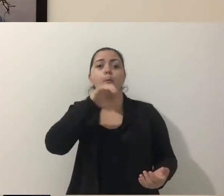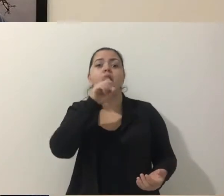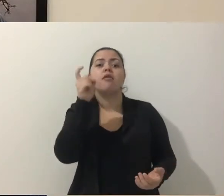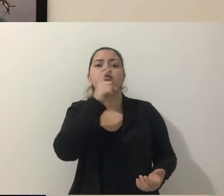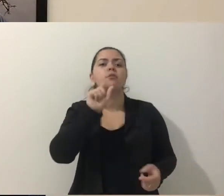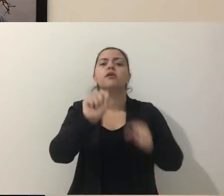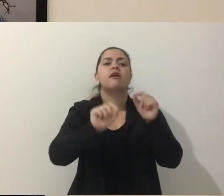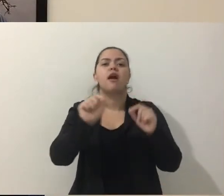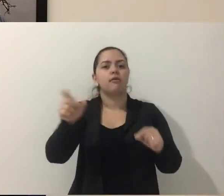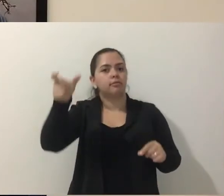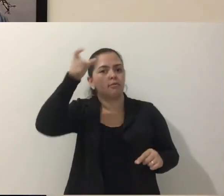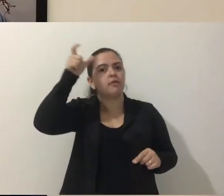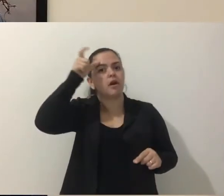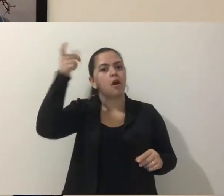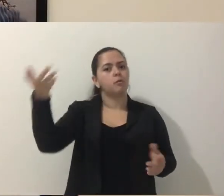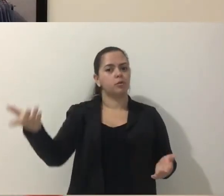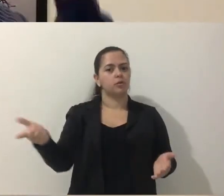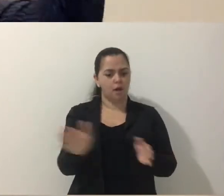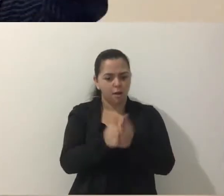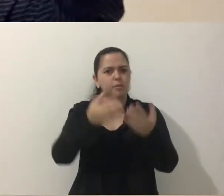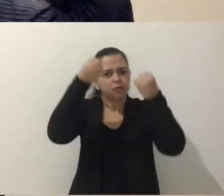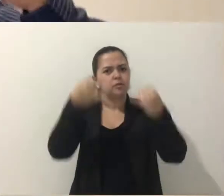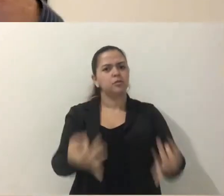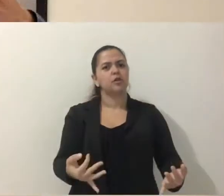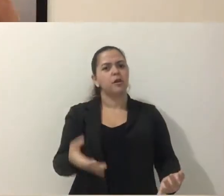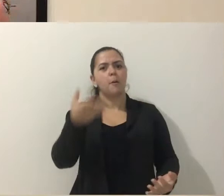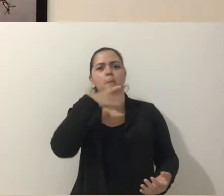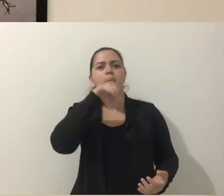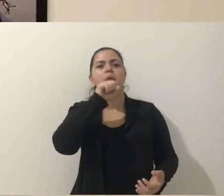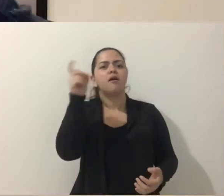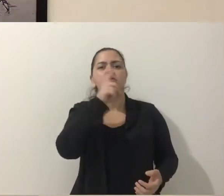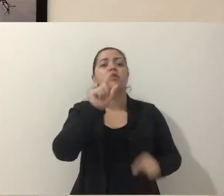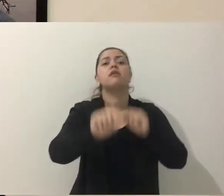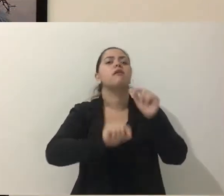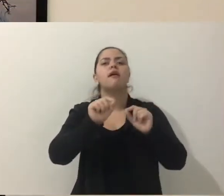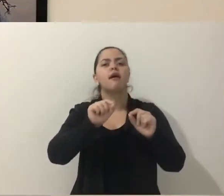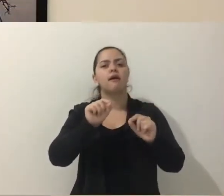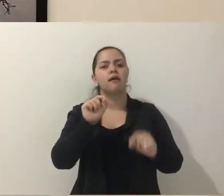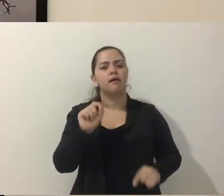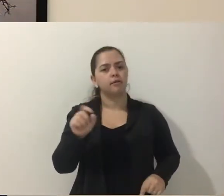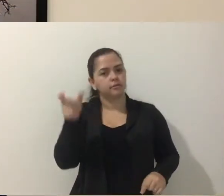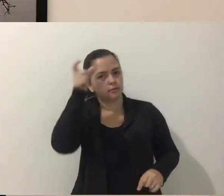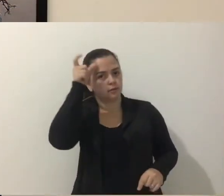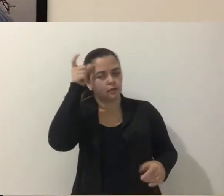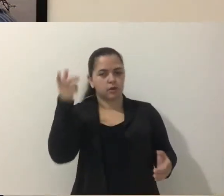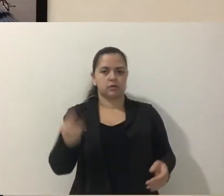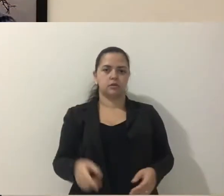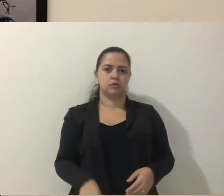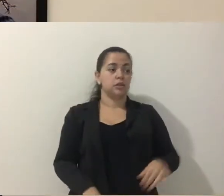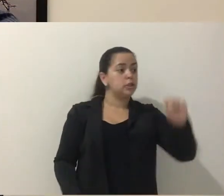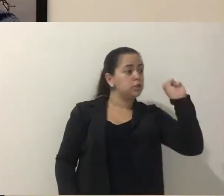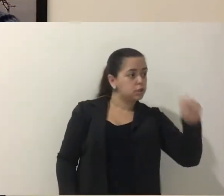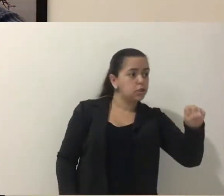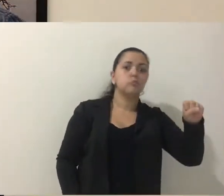fala disso. Ele é o pai da mentira. Então o que passar disso, se o meu não significar não, é